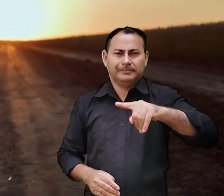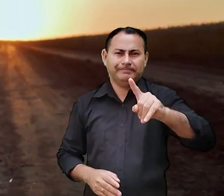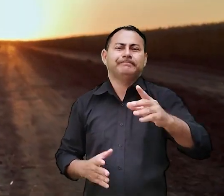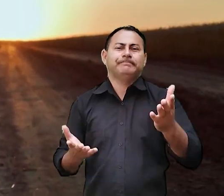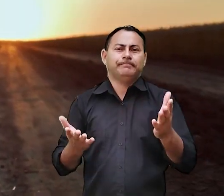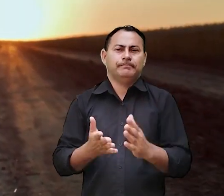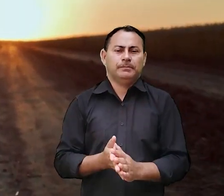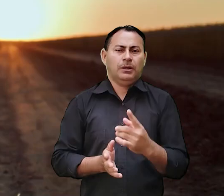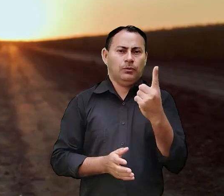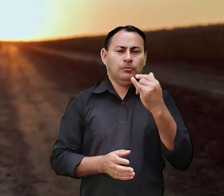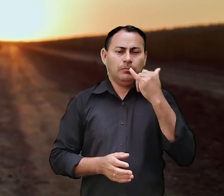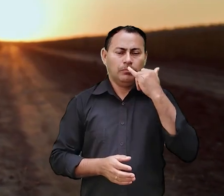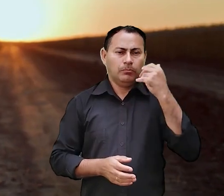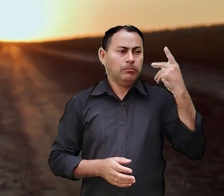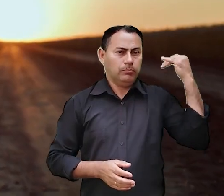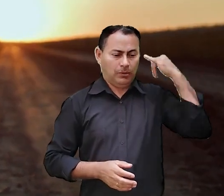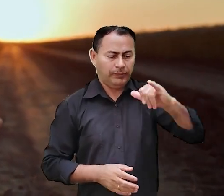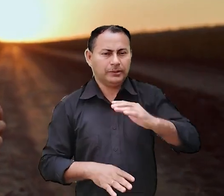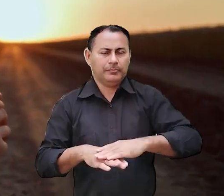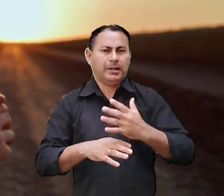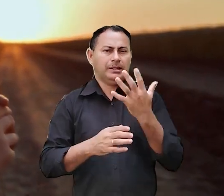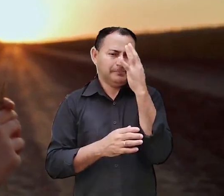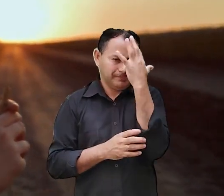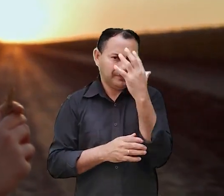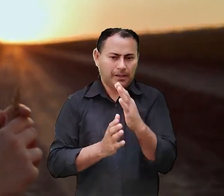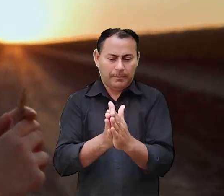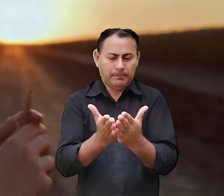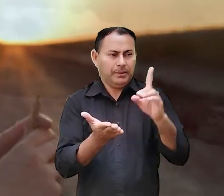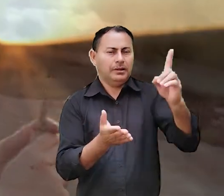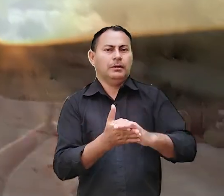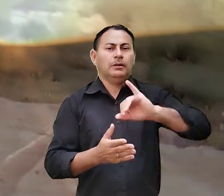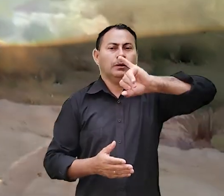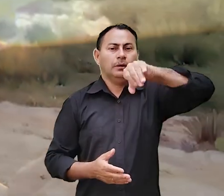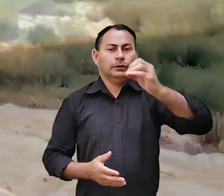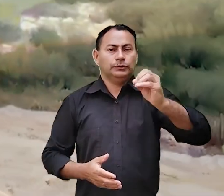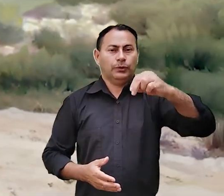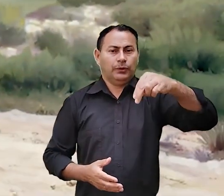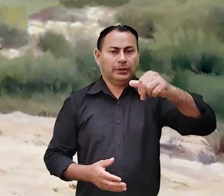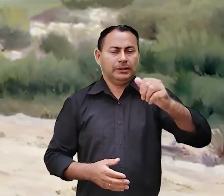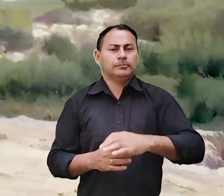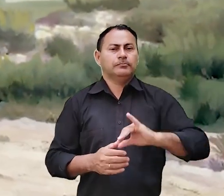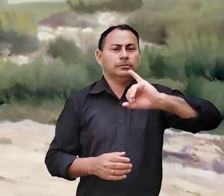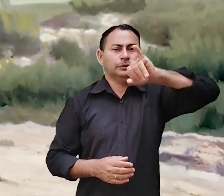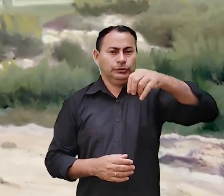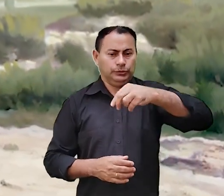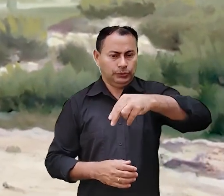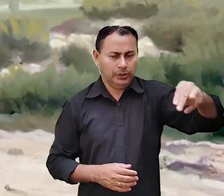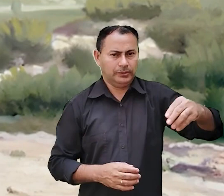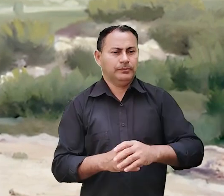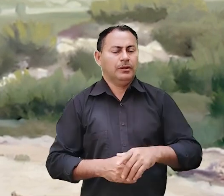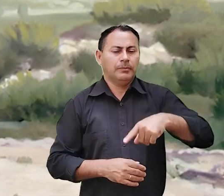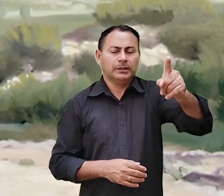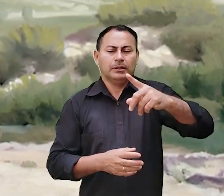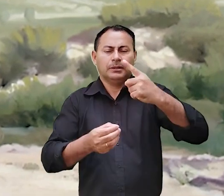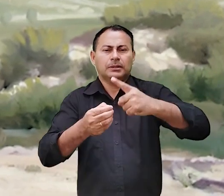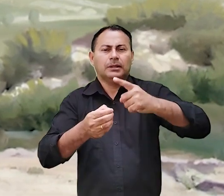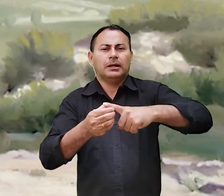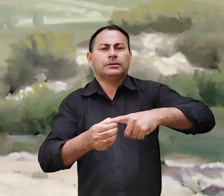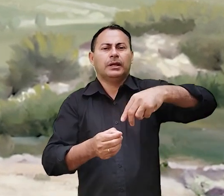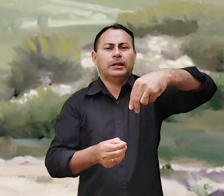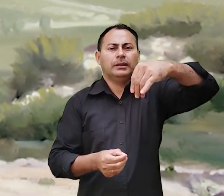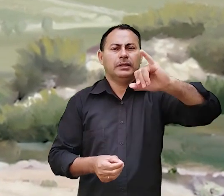vá um dos Profetas mais transparentes da Bíblia Jonas Jonas foi mandado para nínive a capital da